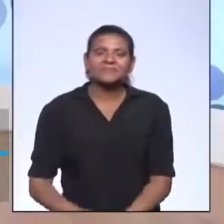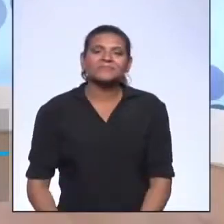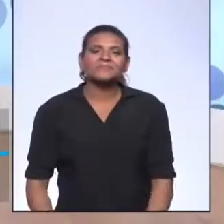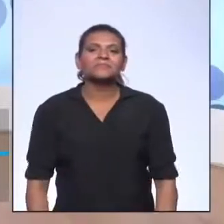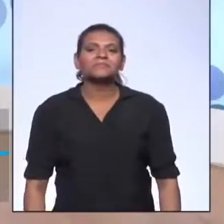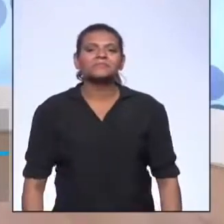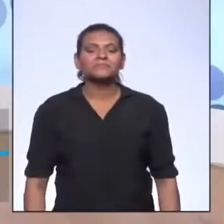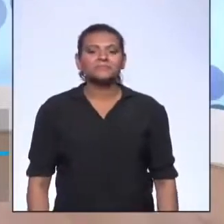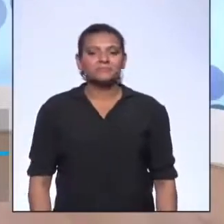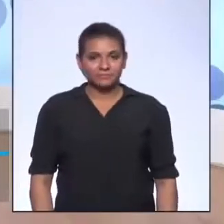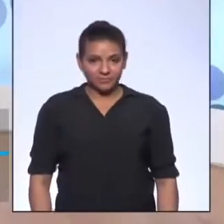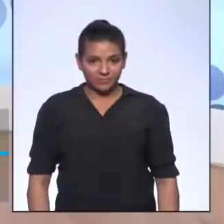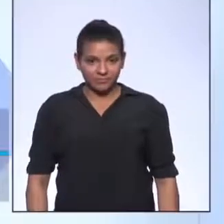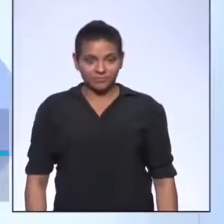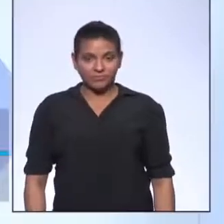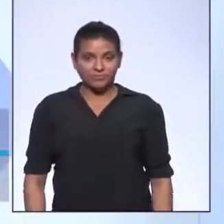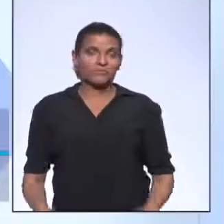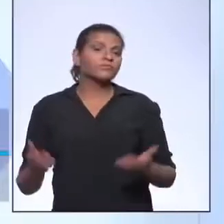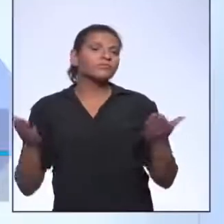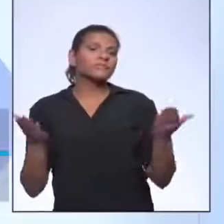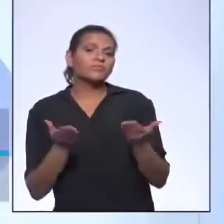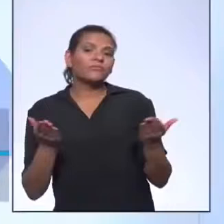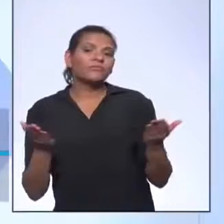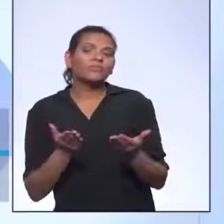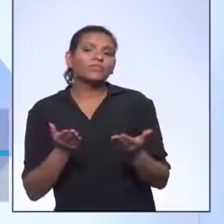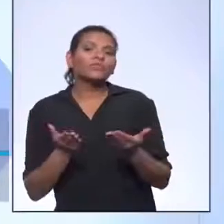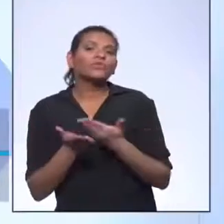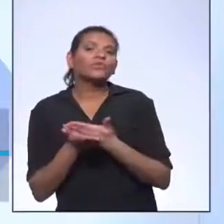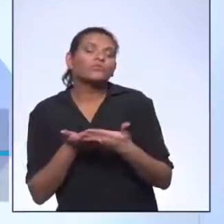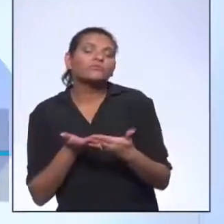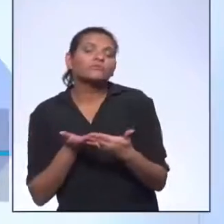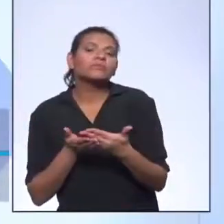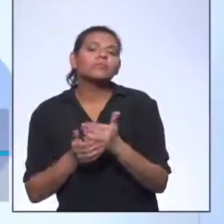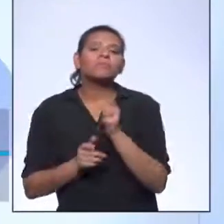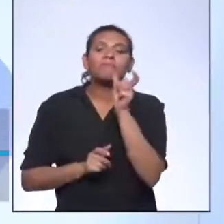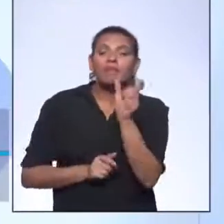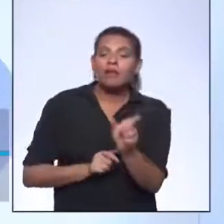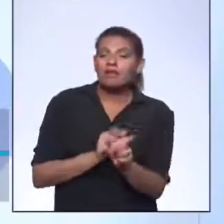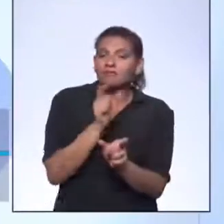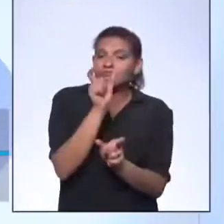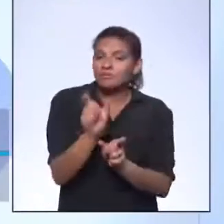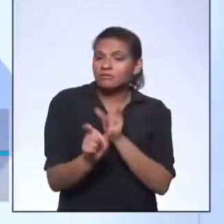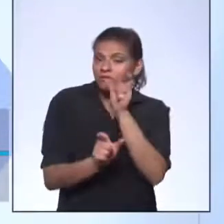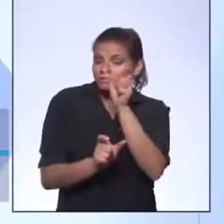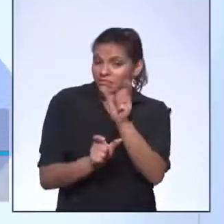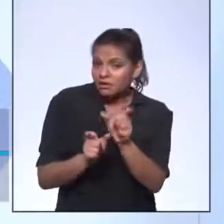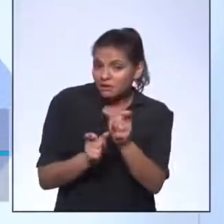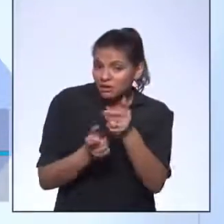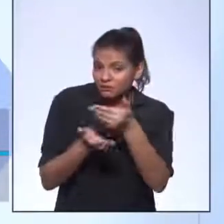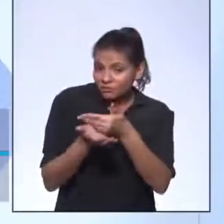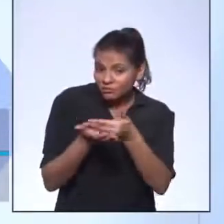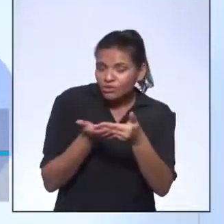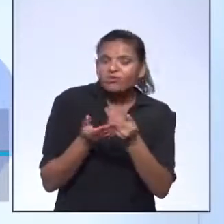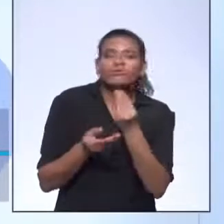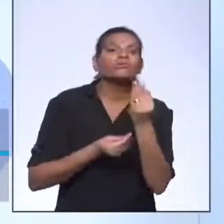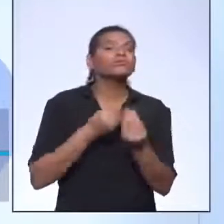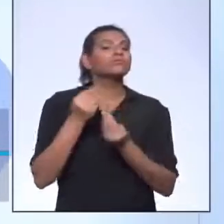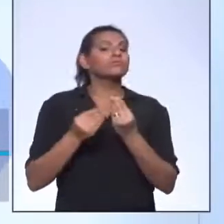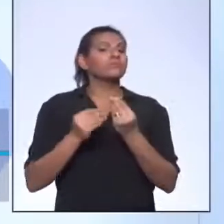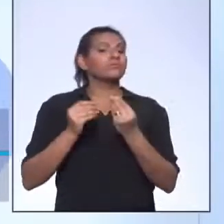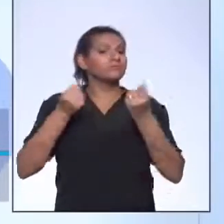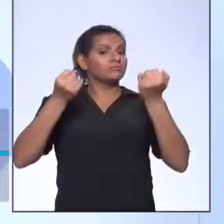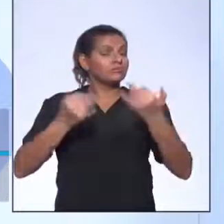spoiler. Vamos então para a origem das palavras, porque hoje nós estamos falando da herança desses povos